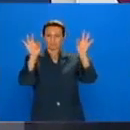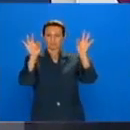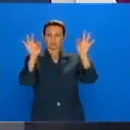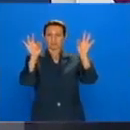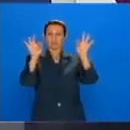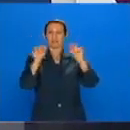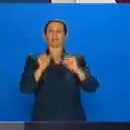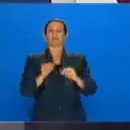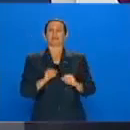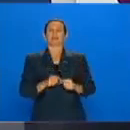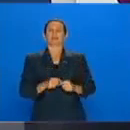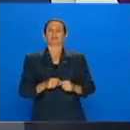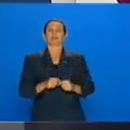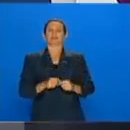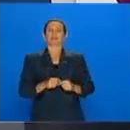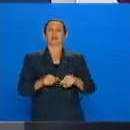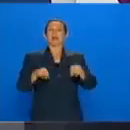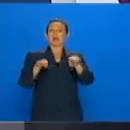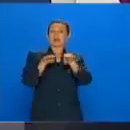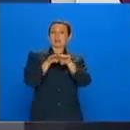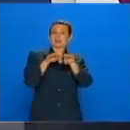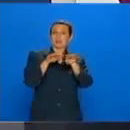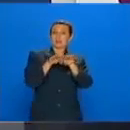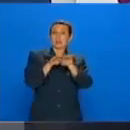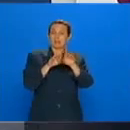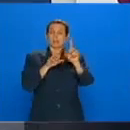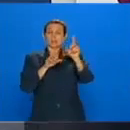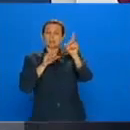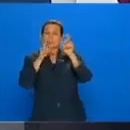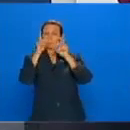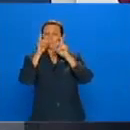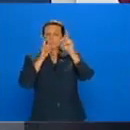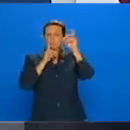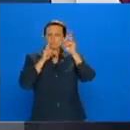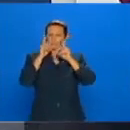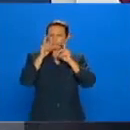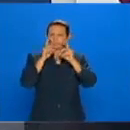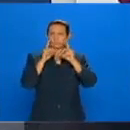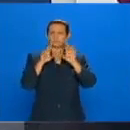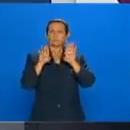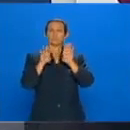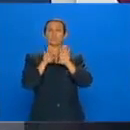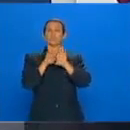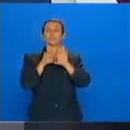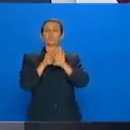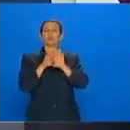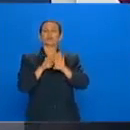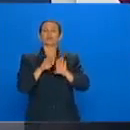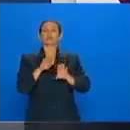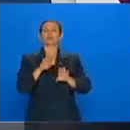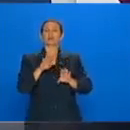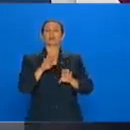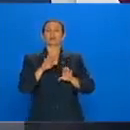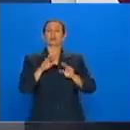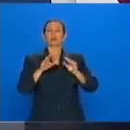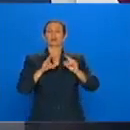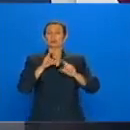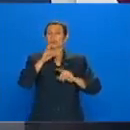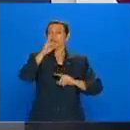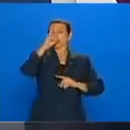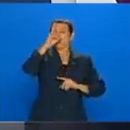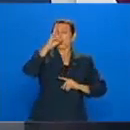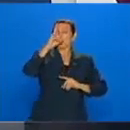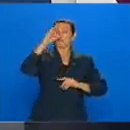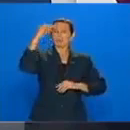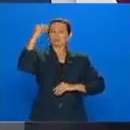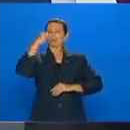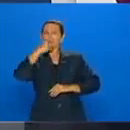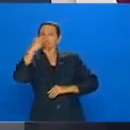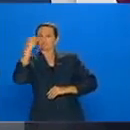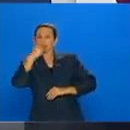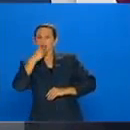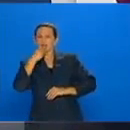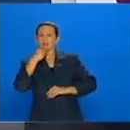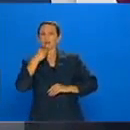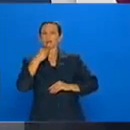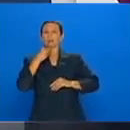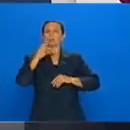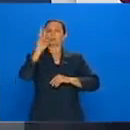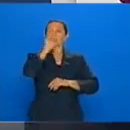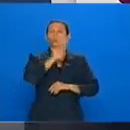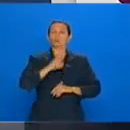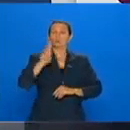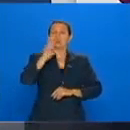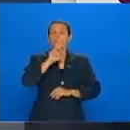relativa. Ainda também há a possibilidade de marcar graus dos substantivos e adjetivos por meio da expressão